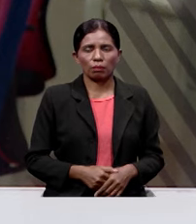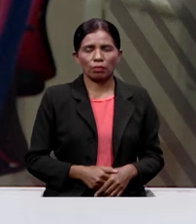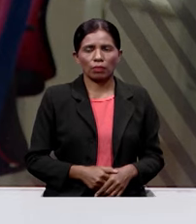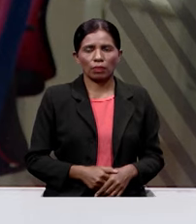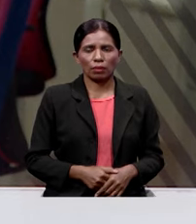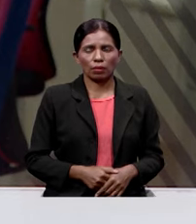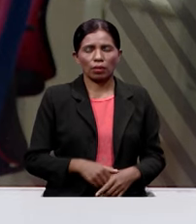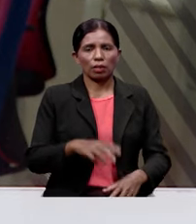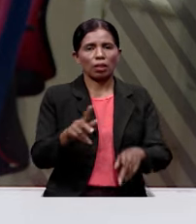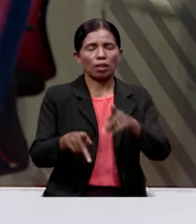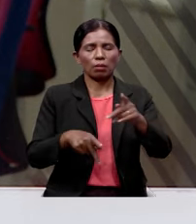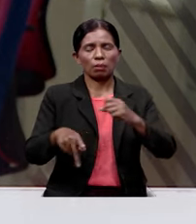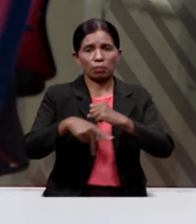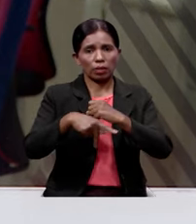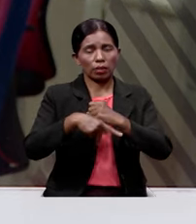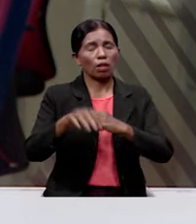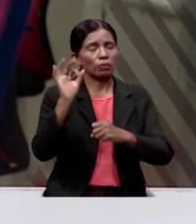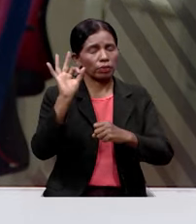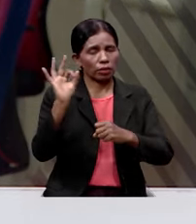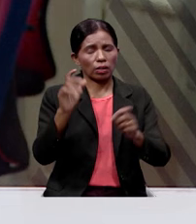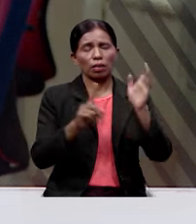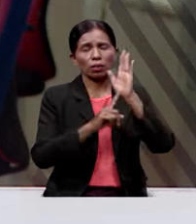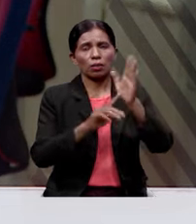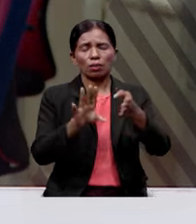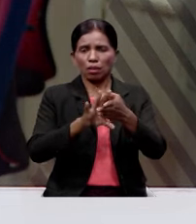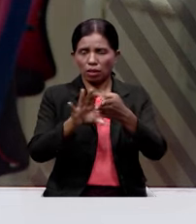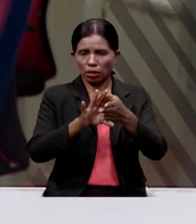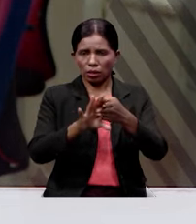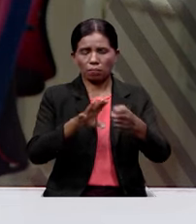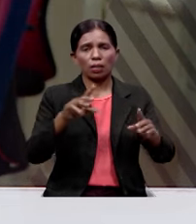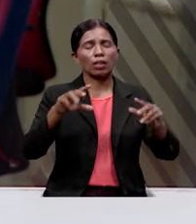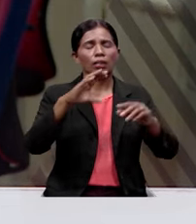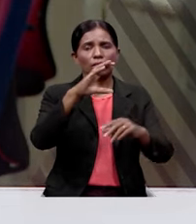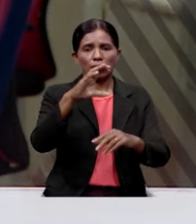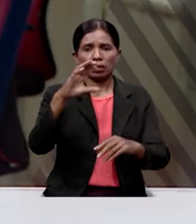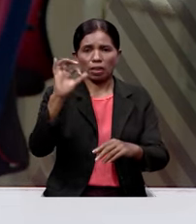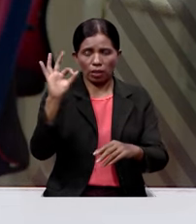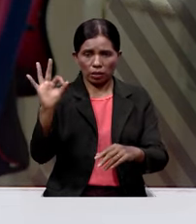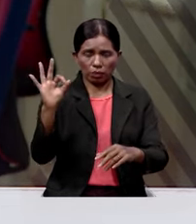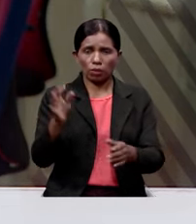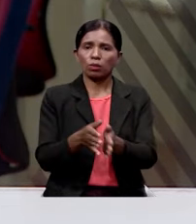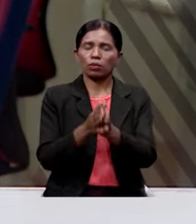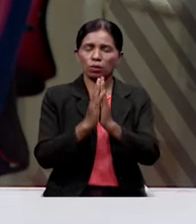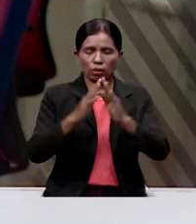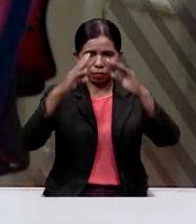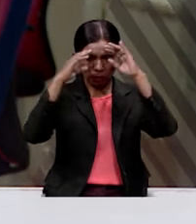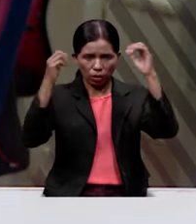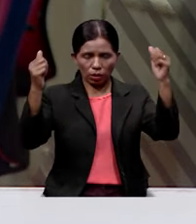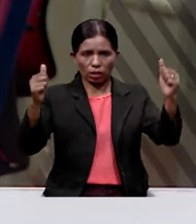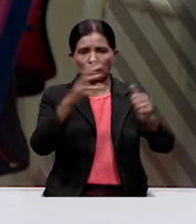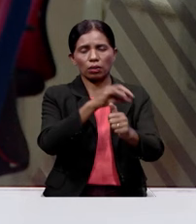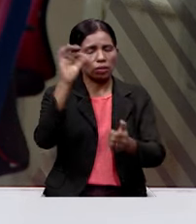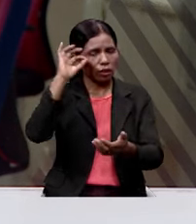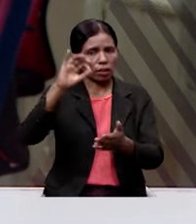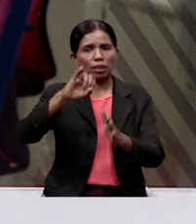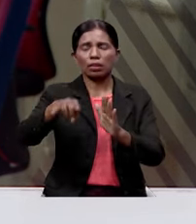militante no quadro Partido Fretilin atou carta petição para o Comitê Central Fretilin, onde o russo presidente e no